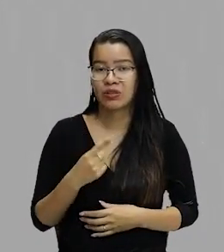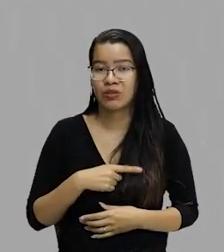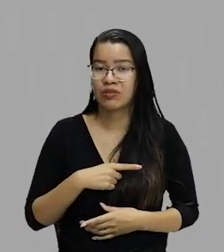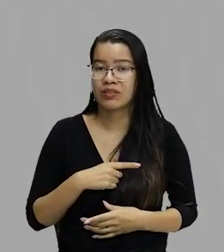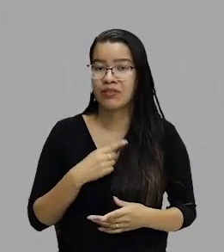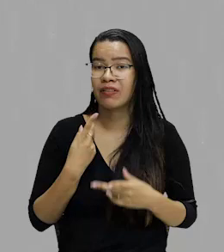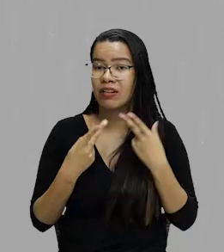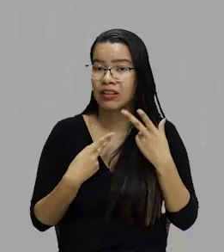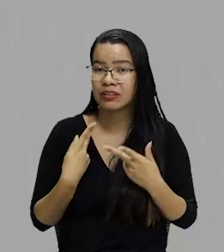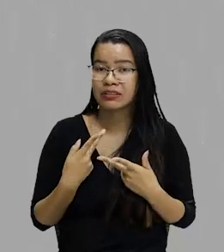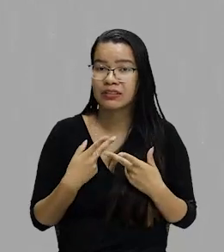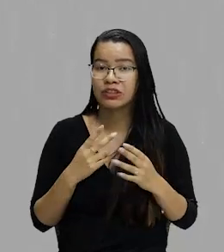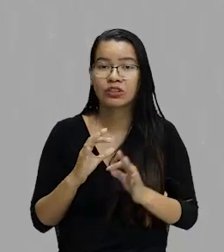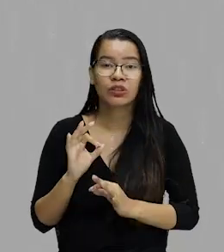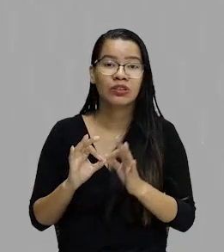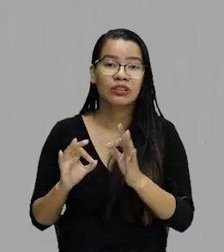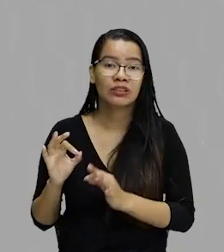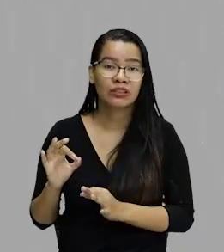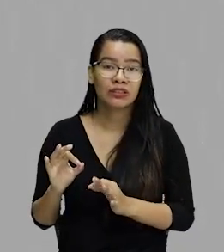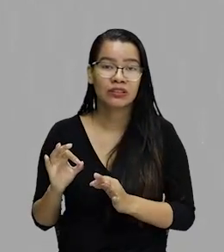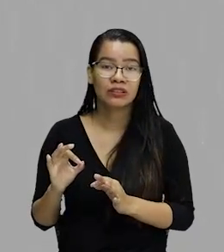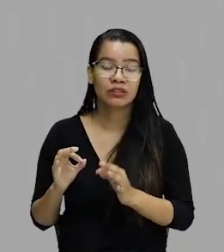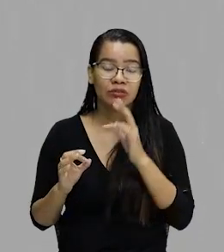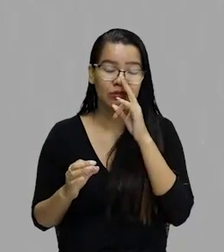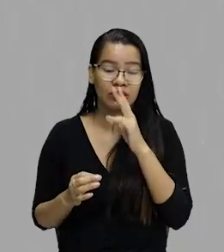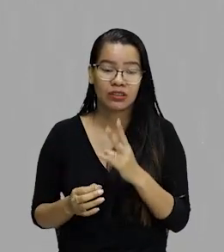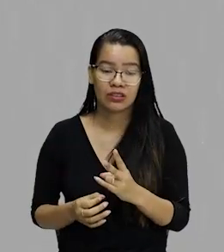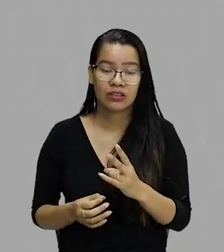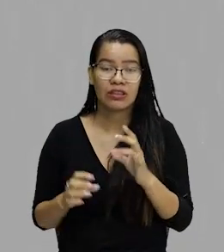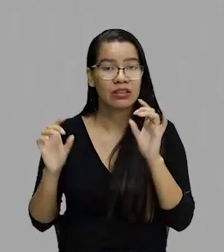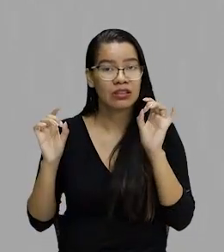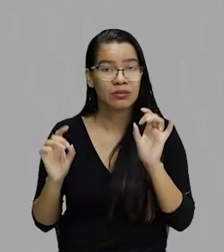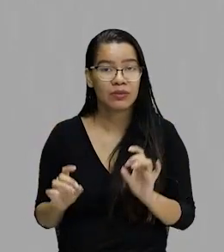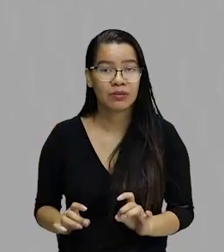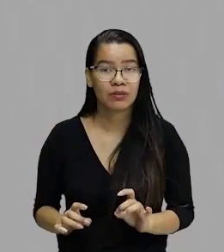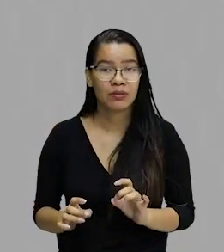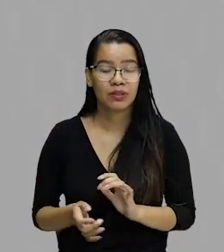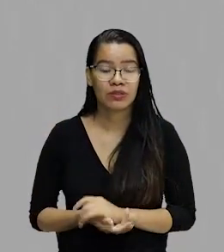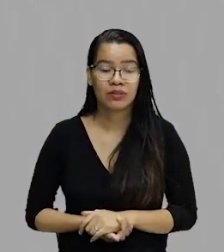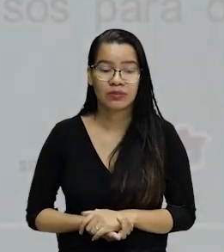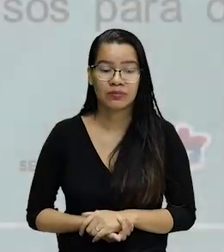tratar aqui de organizações sindicais fortalecidas, principalmente. Né?